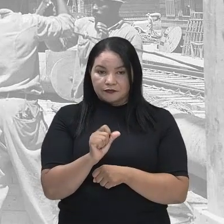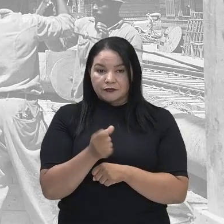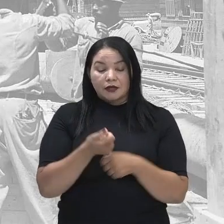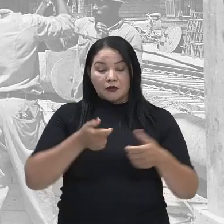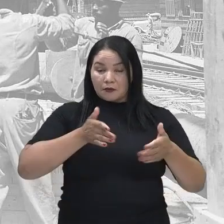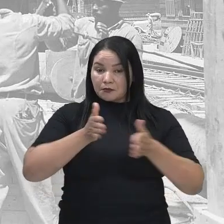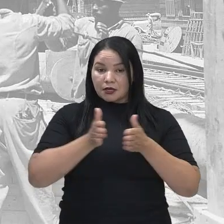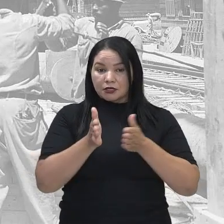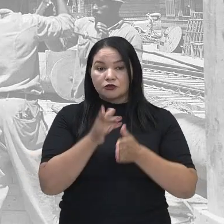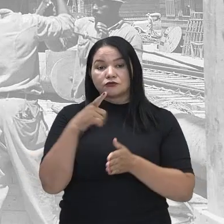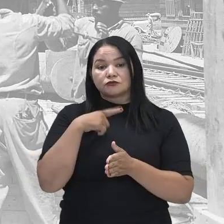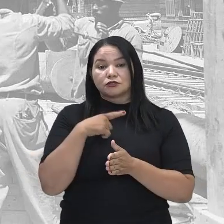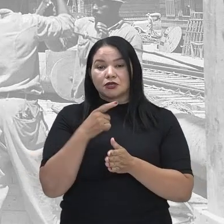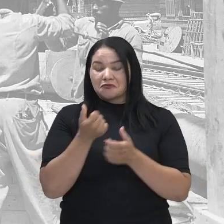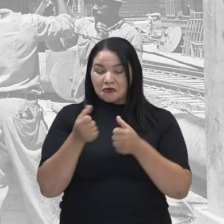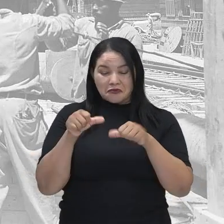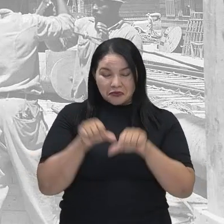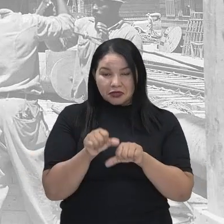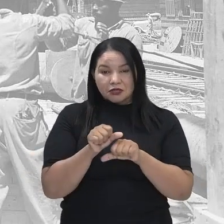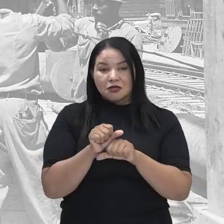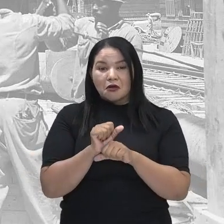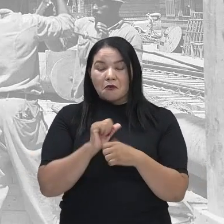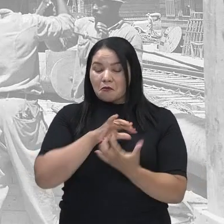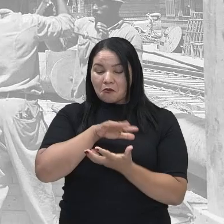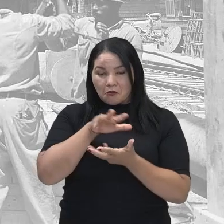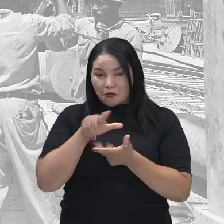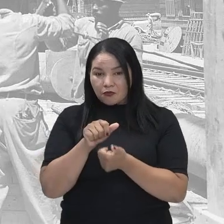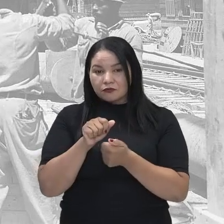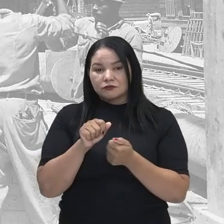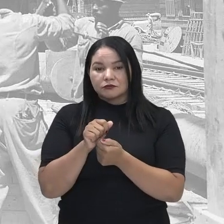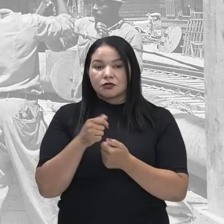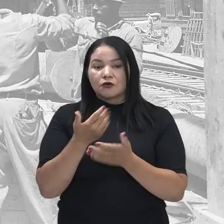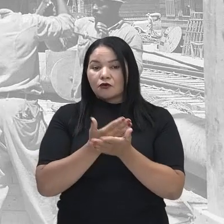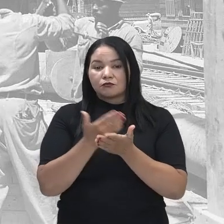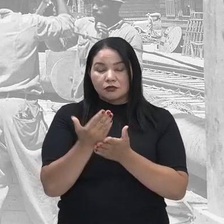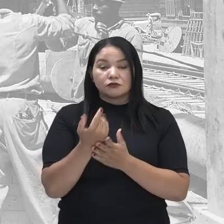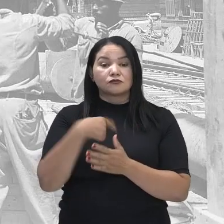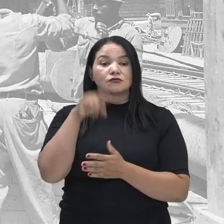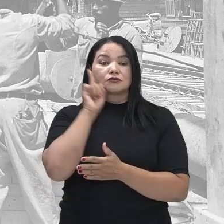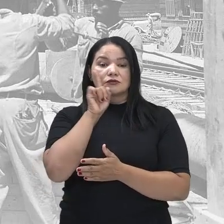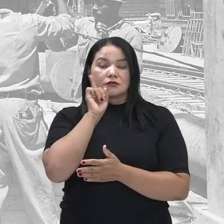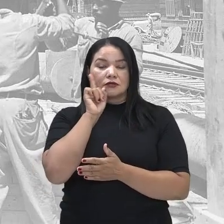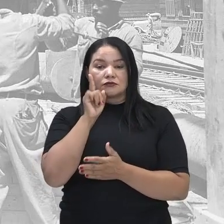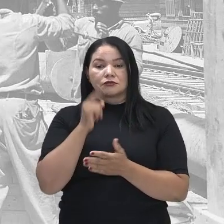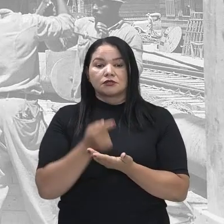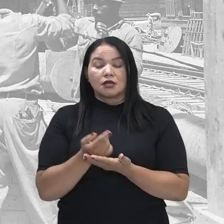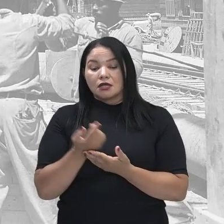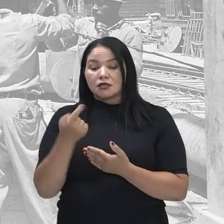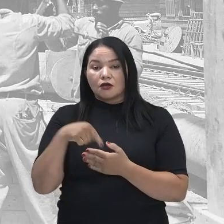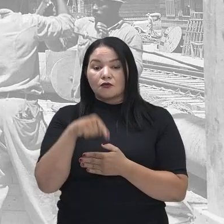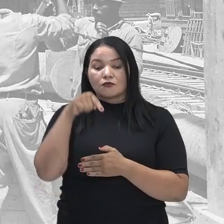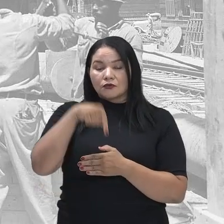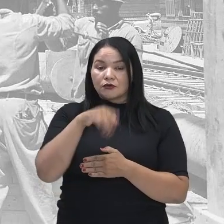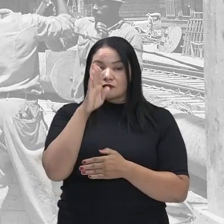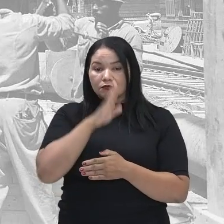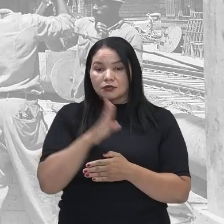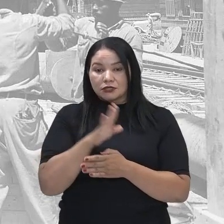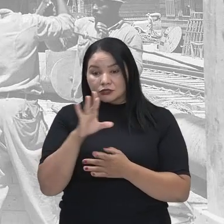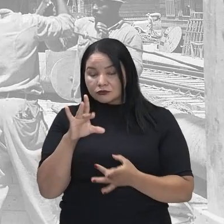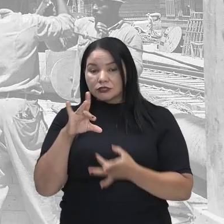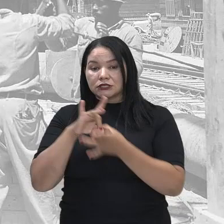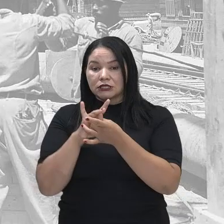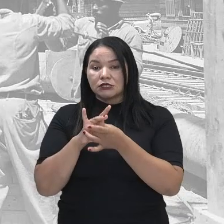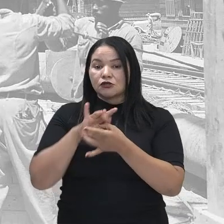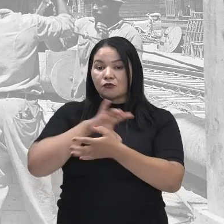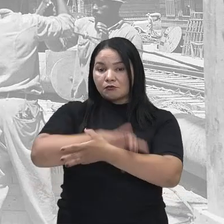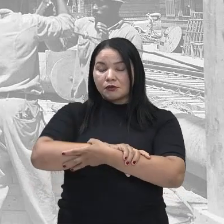período, houve uma crise mundial que começou lá nos Estados Unidos. E como o Brasil possuía uma forte ligação